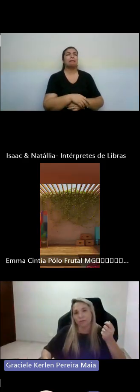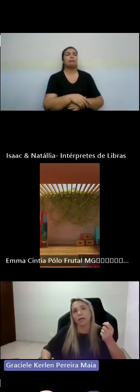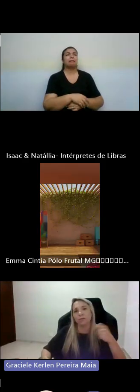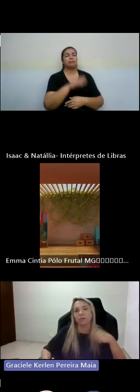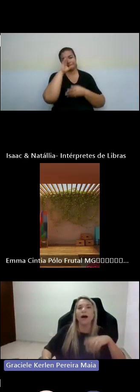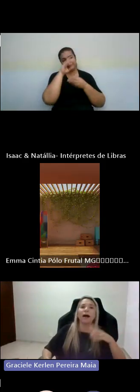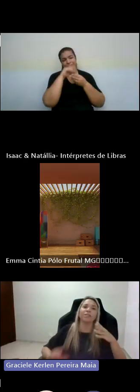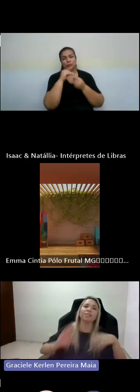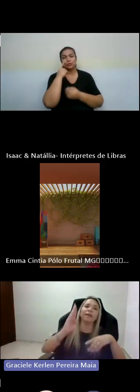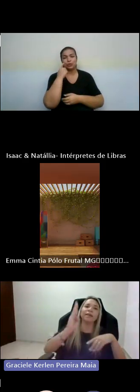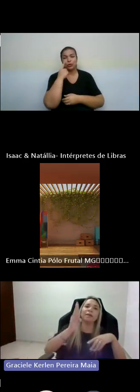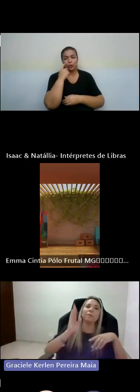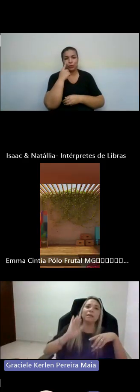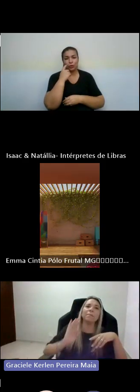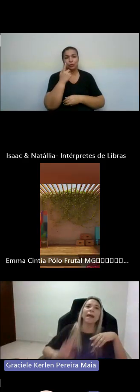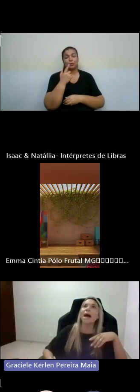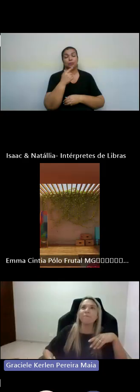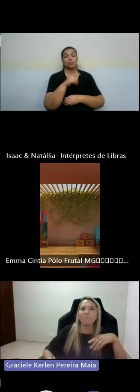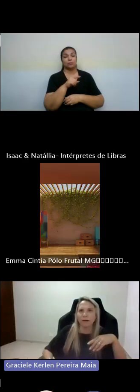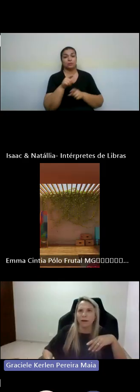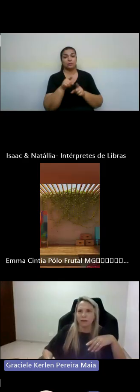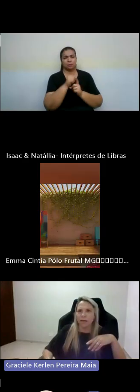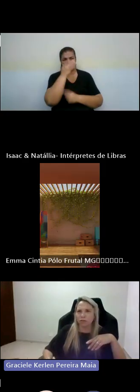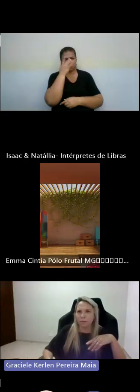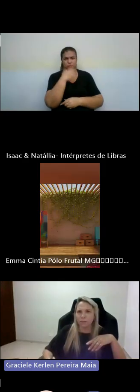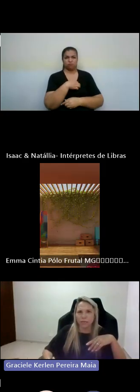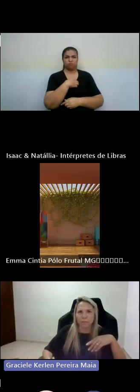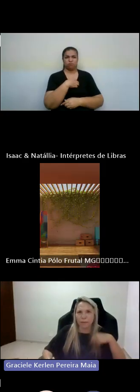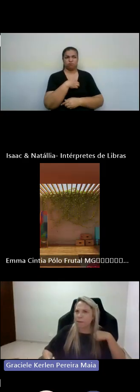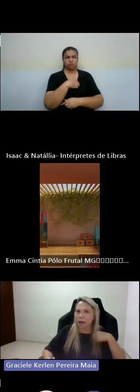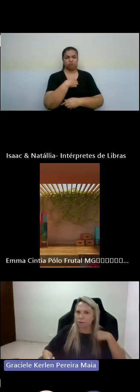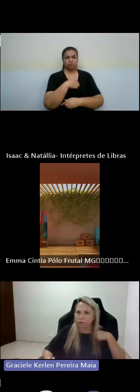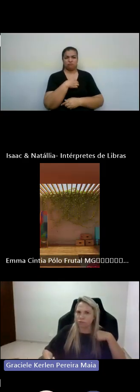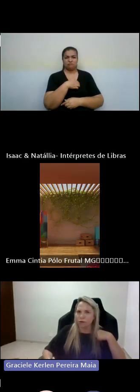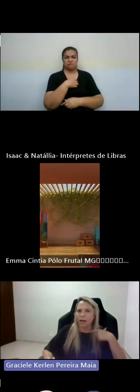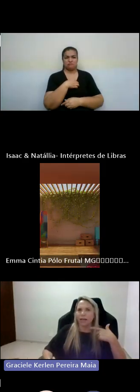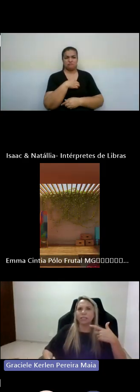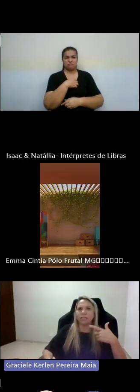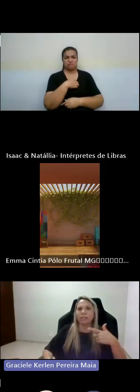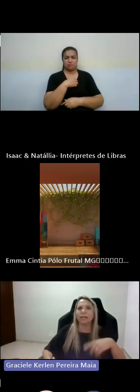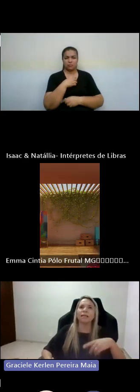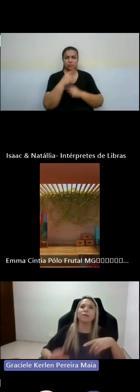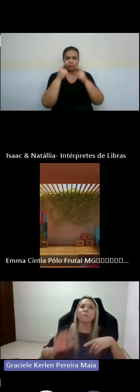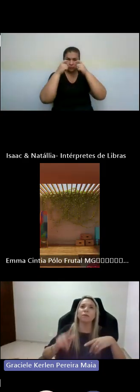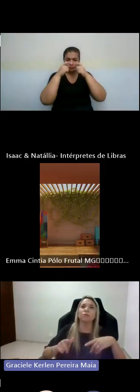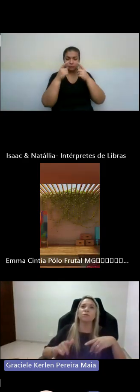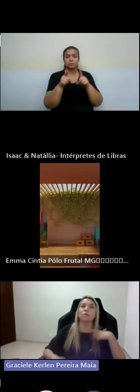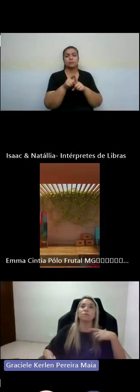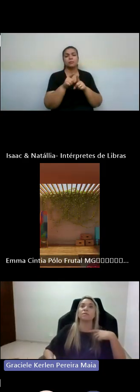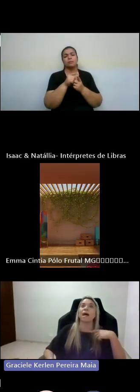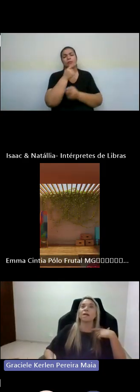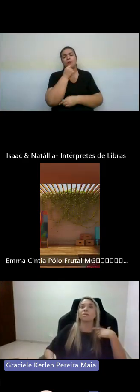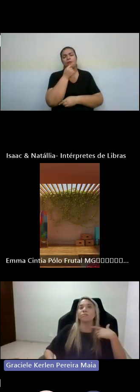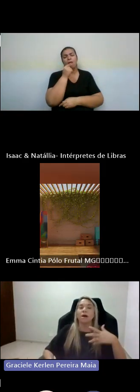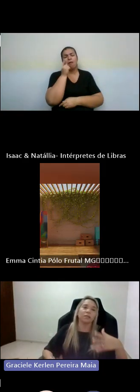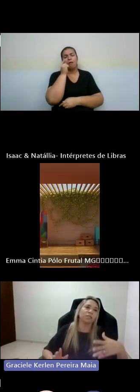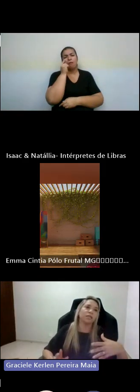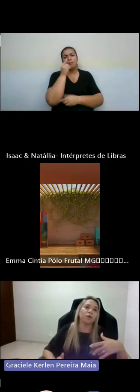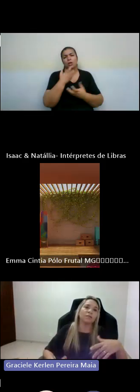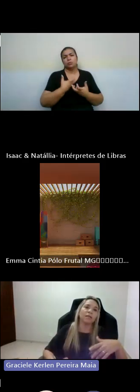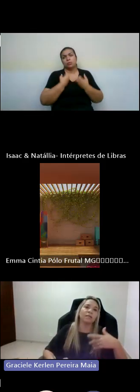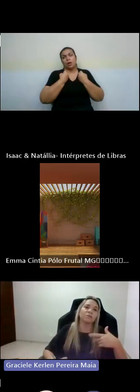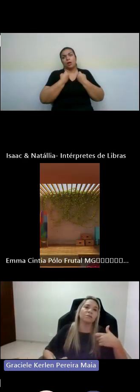que tá chorando. A gente tem ali uma menina brava, né? A sobrancelha para baixo. A gente tem ali um menino assustado.